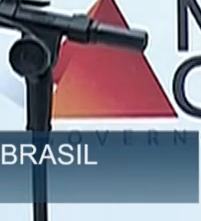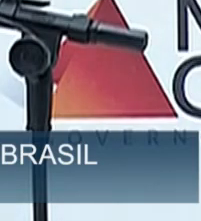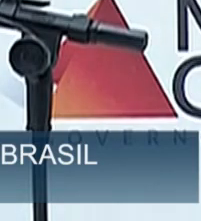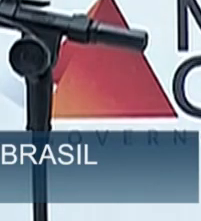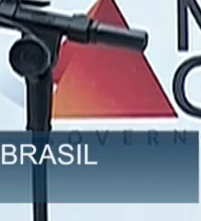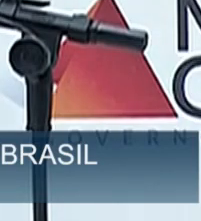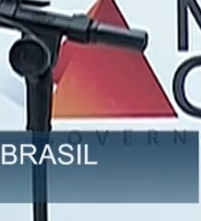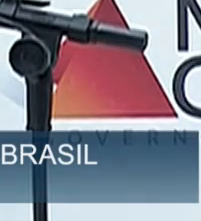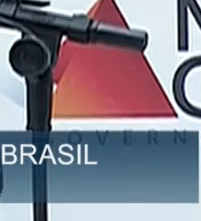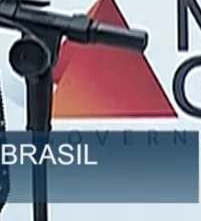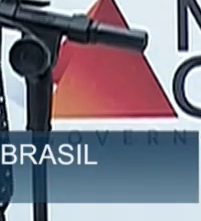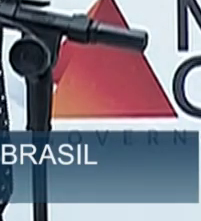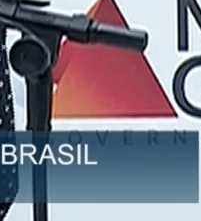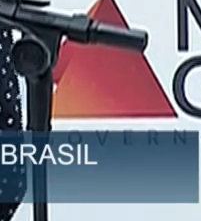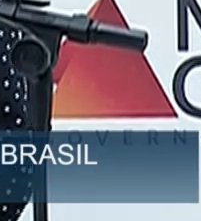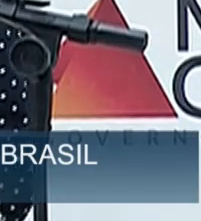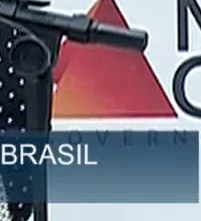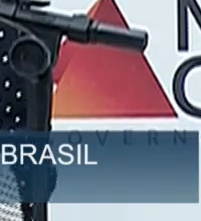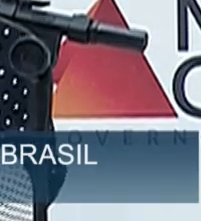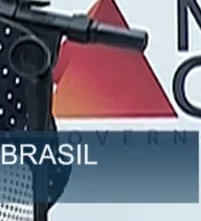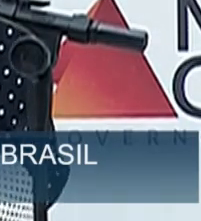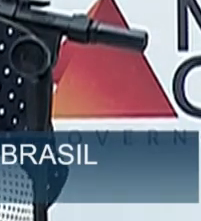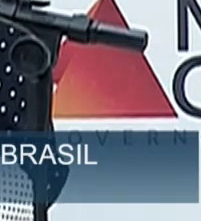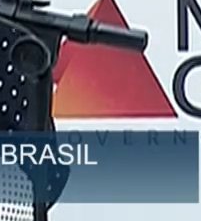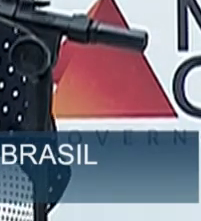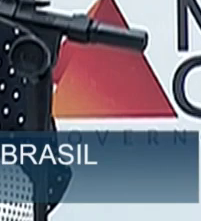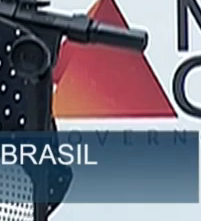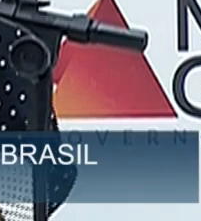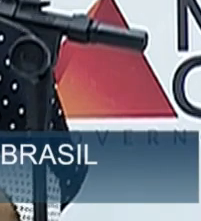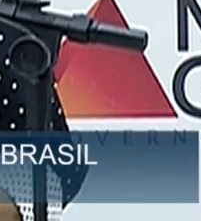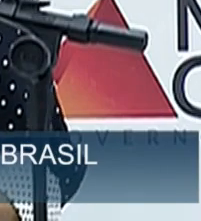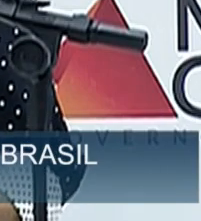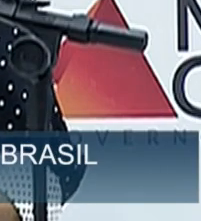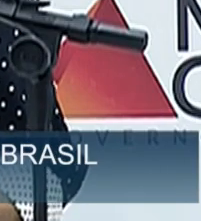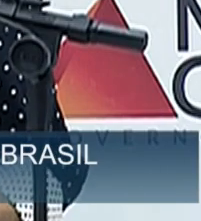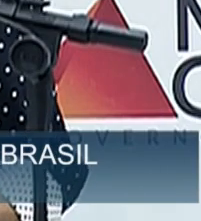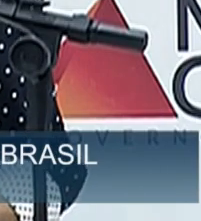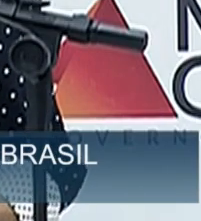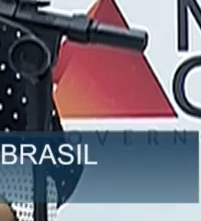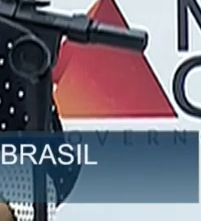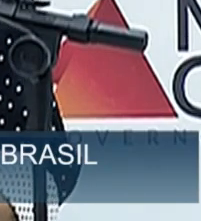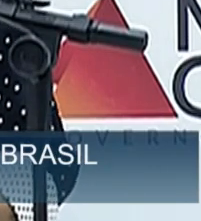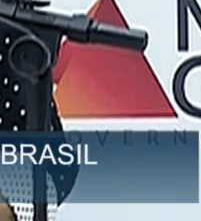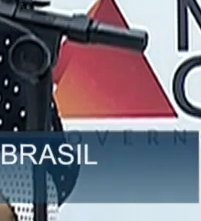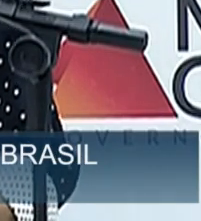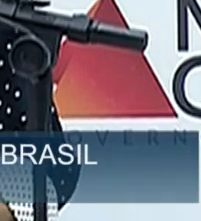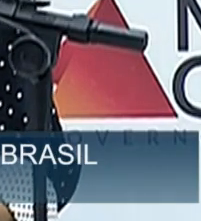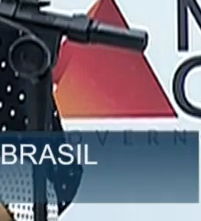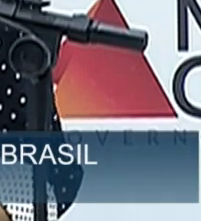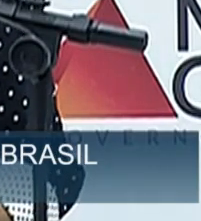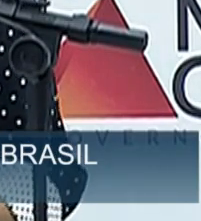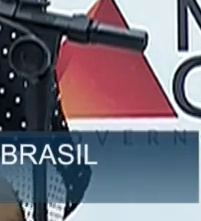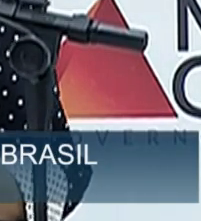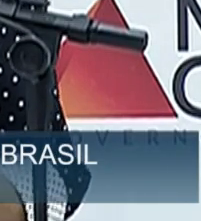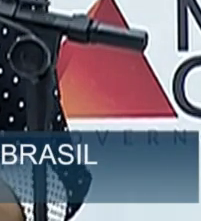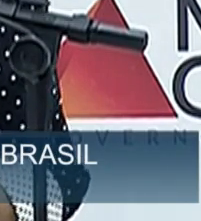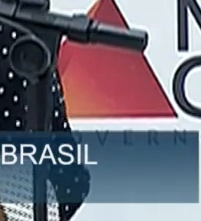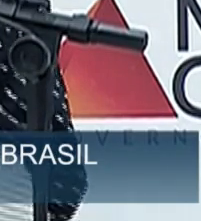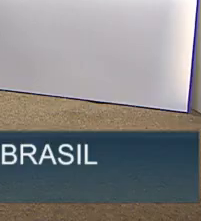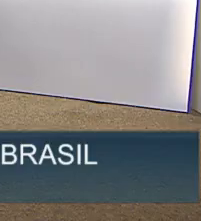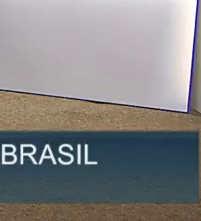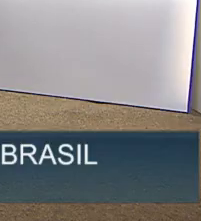campo tributário, no campo de regulação, e principalmente também da previdência e da melhoria do ambiente de negócios para o